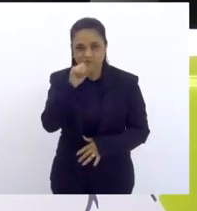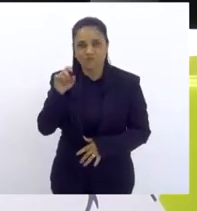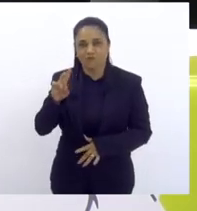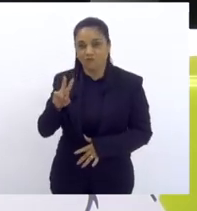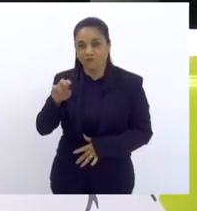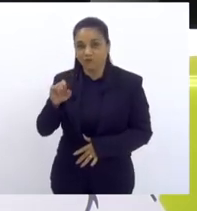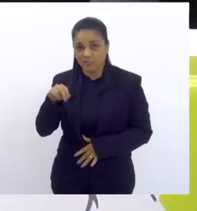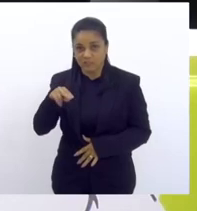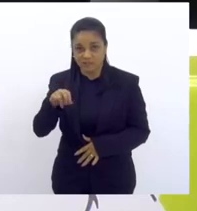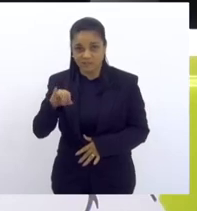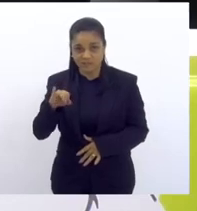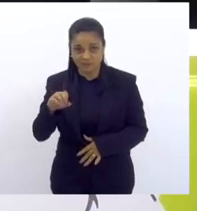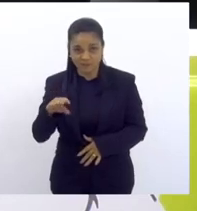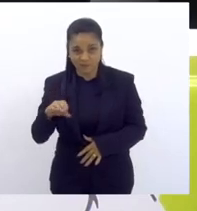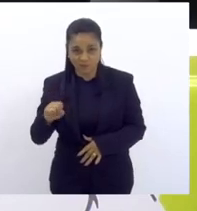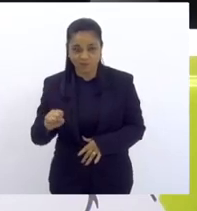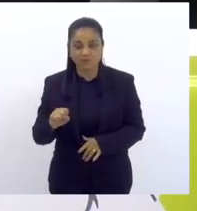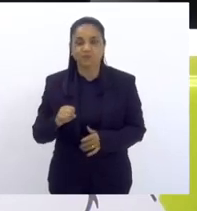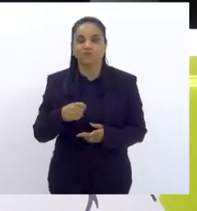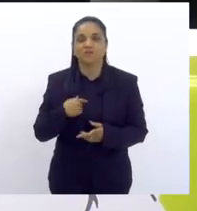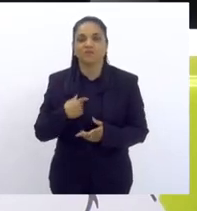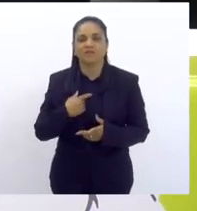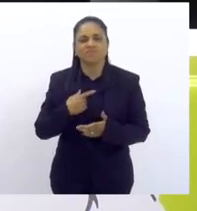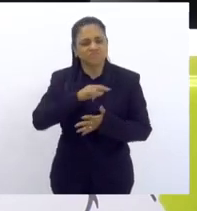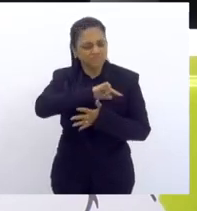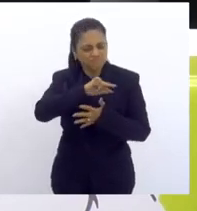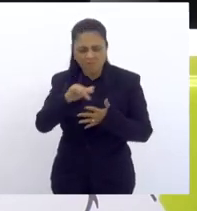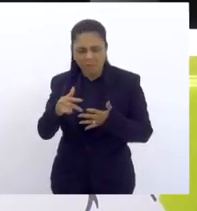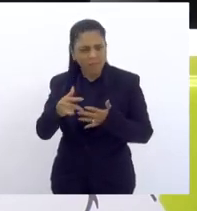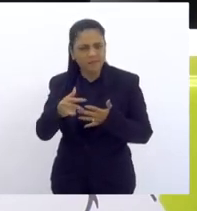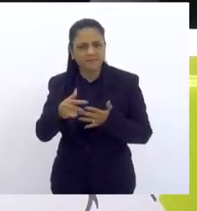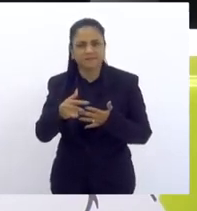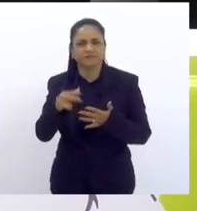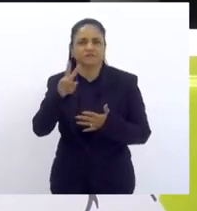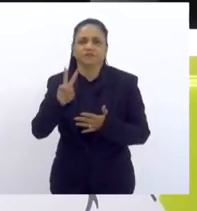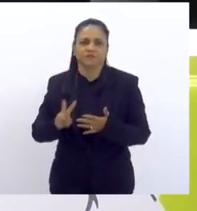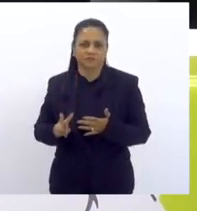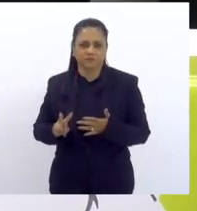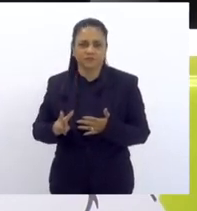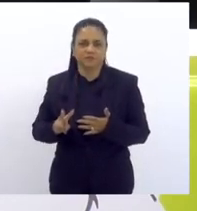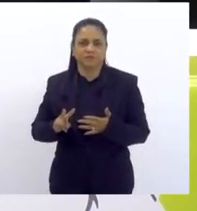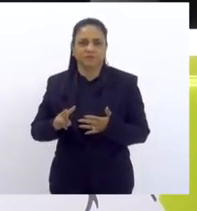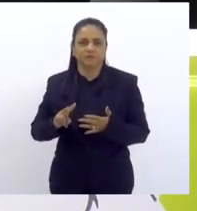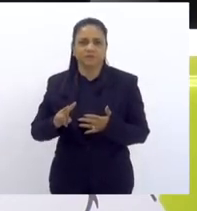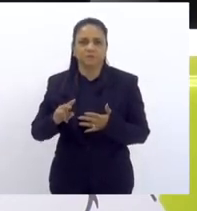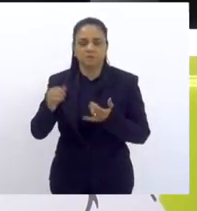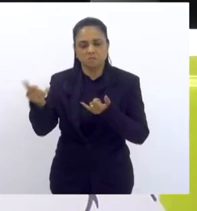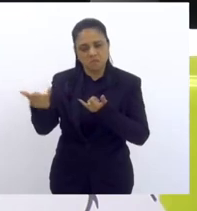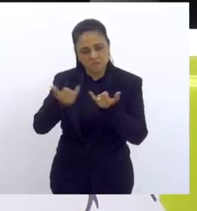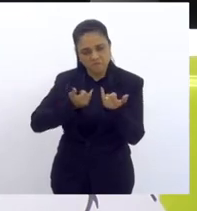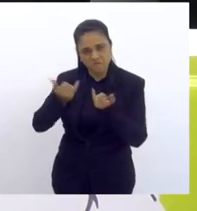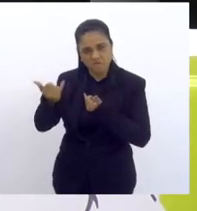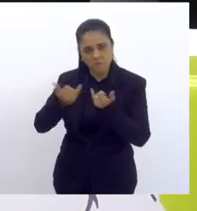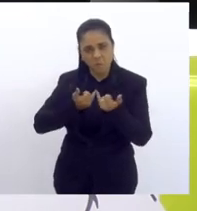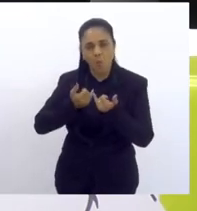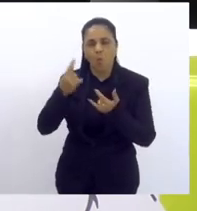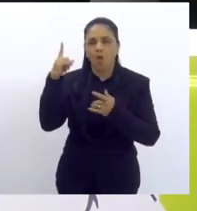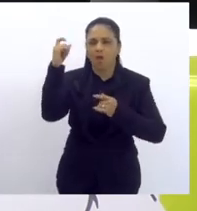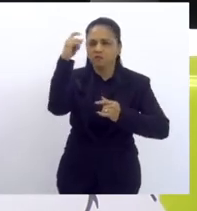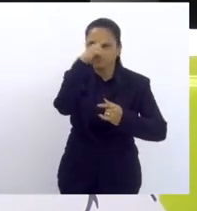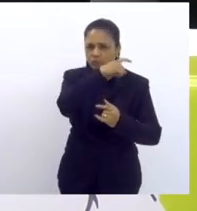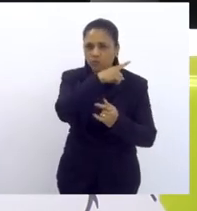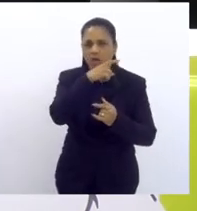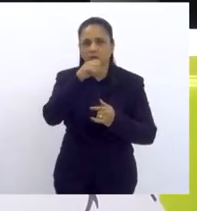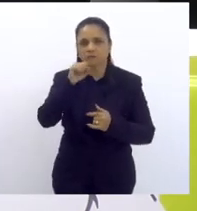o Vinícius sempre por diversas vezes me colocou Presidente não só das dificuldades